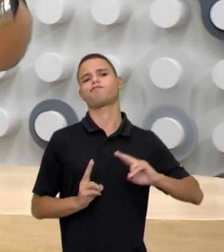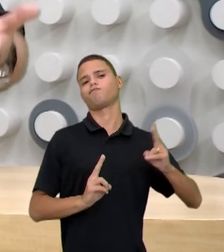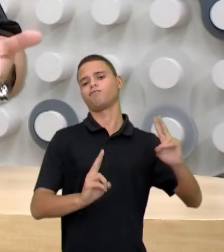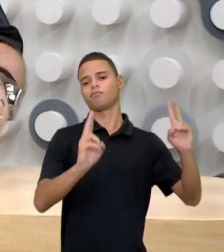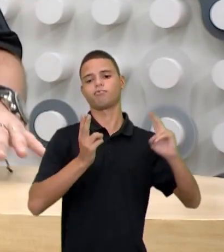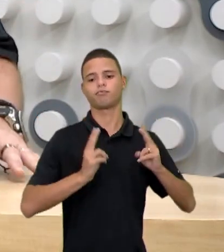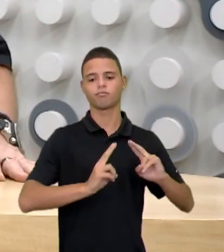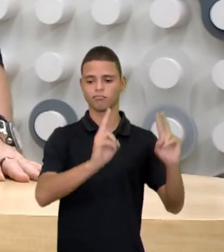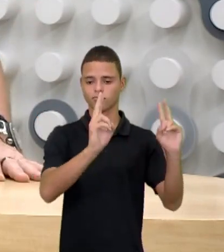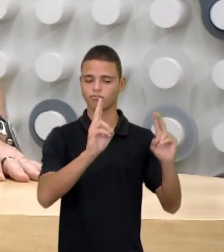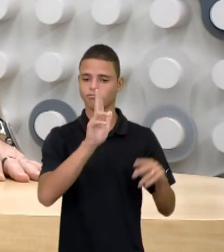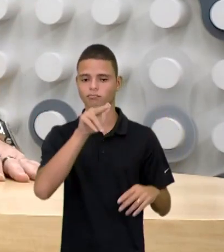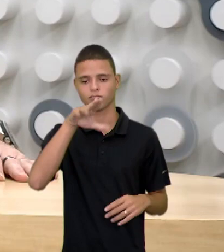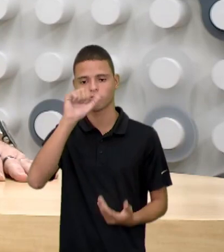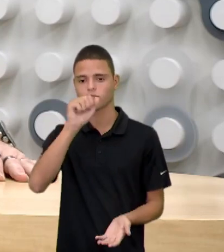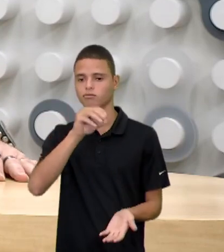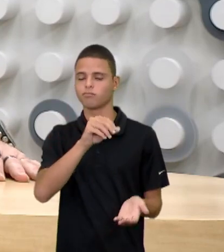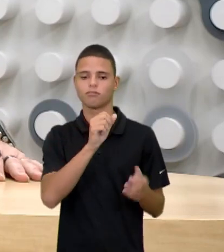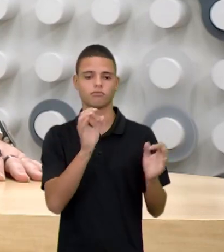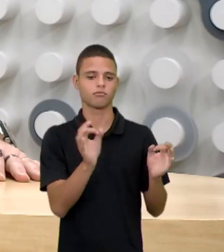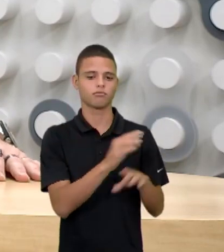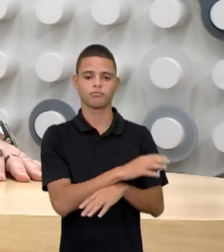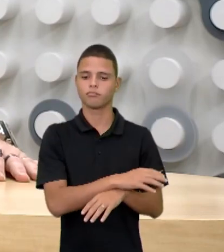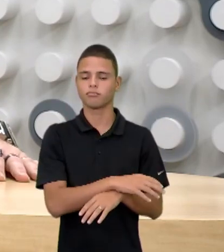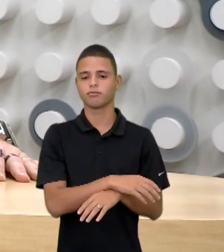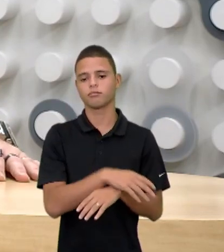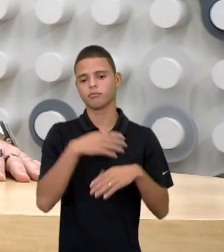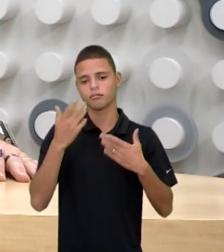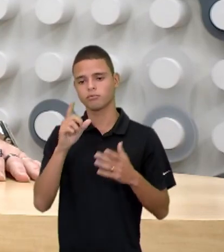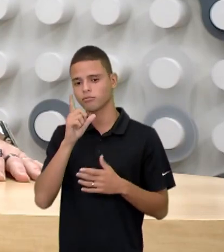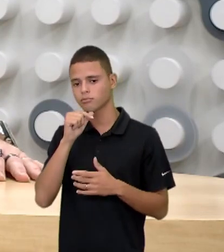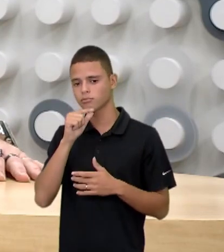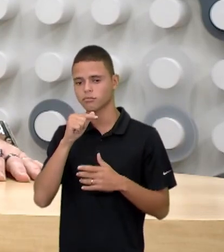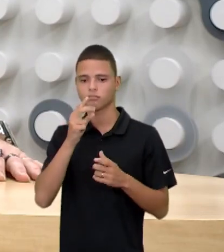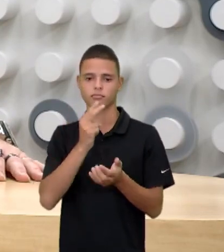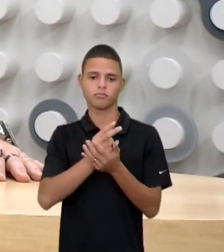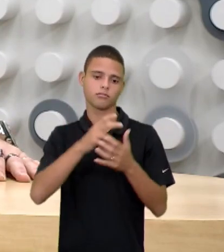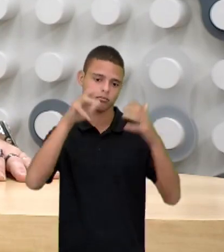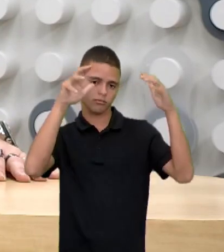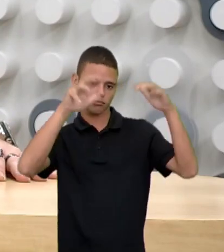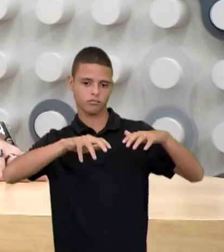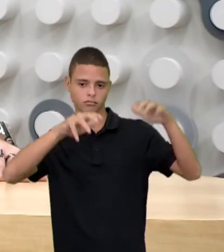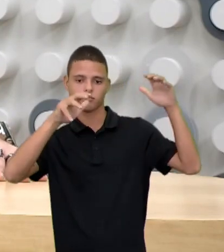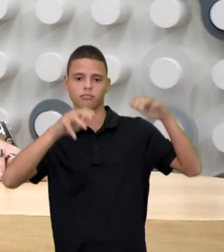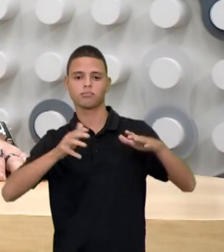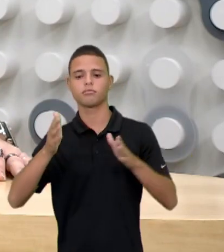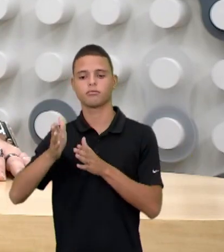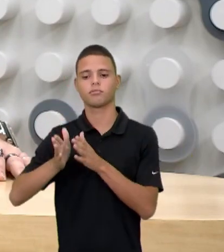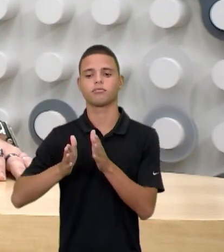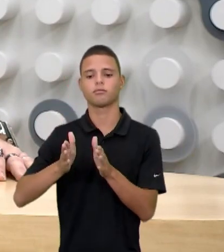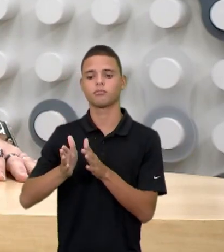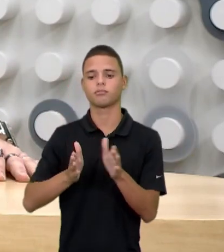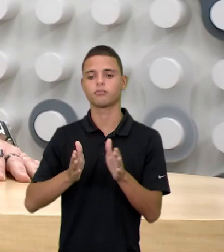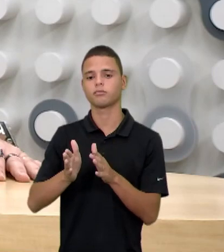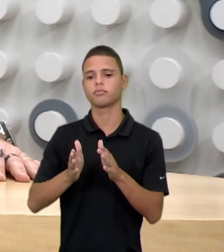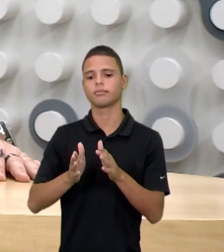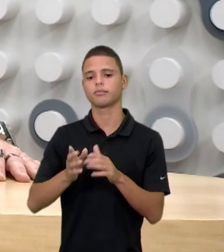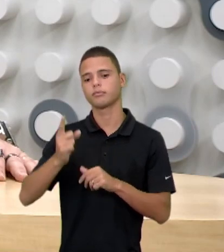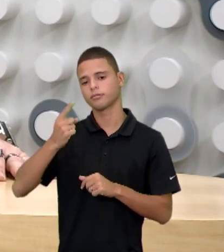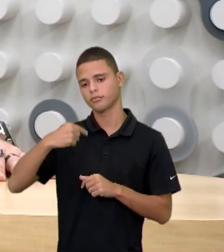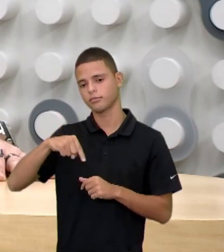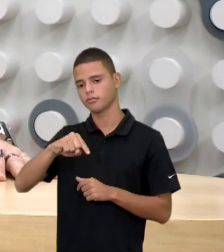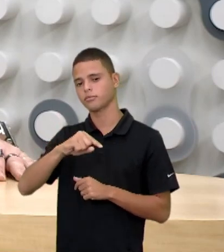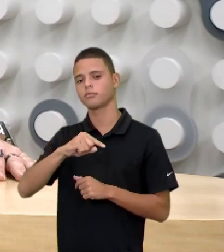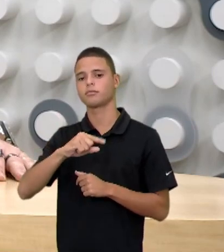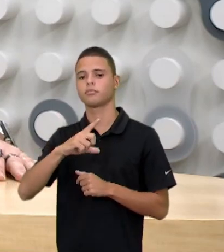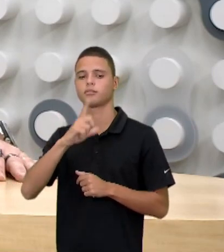atrás se achava. A água é inesgotável porque vai chover naquele período de chuvas e aí nós vamos ter a